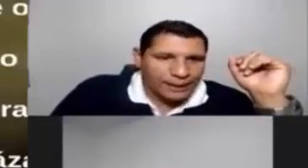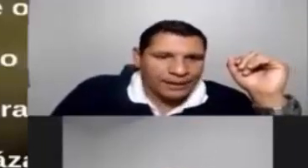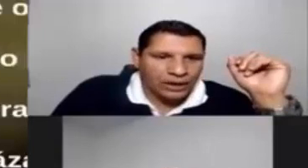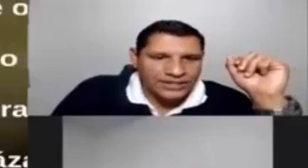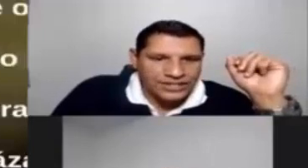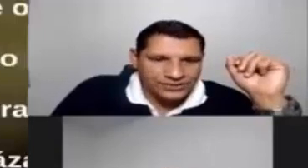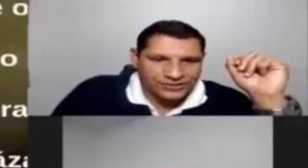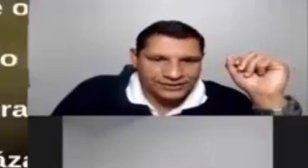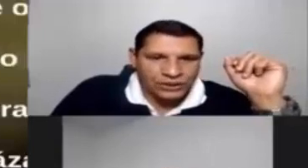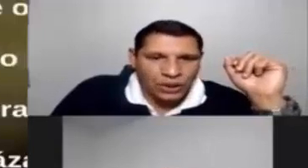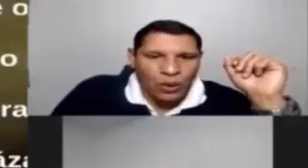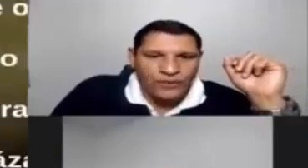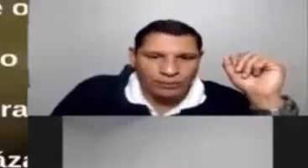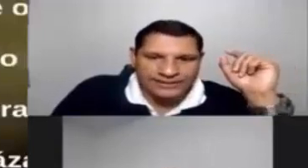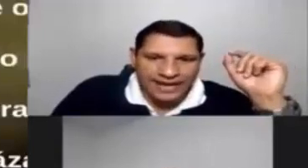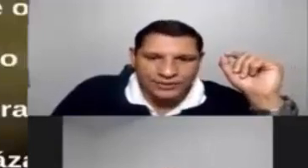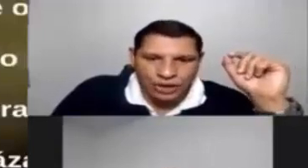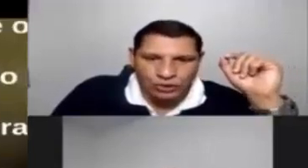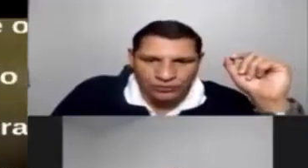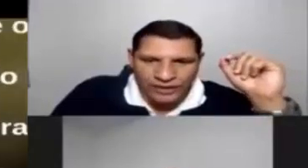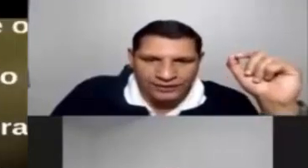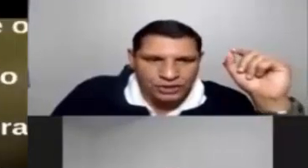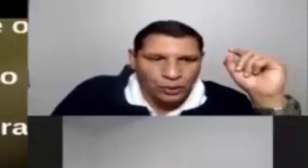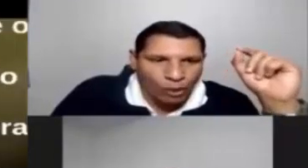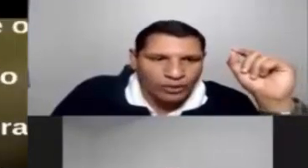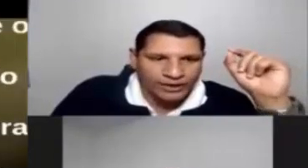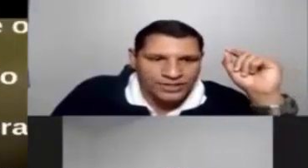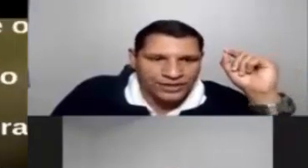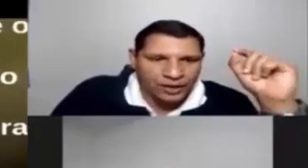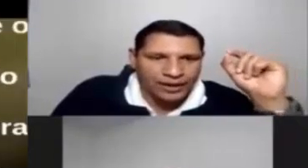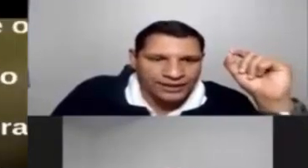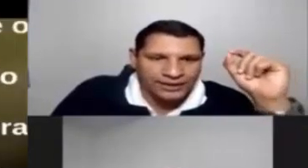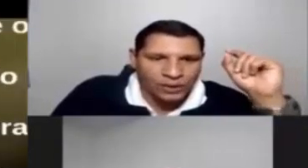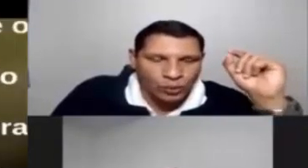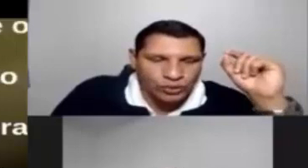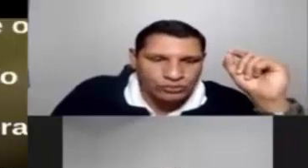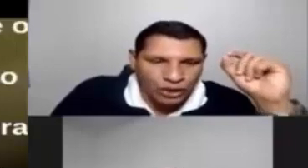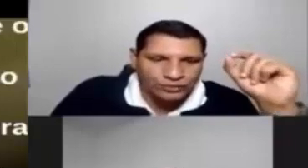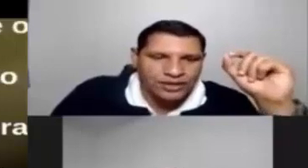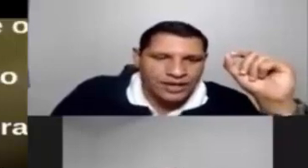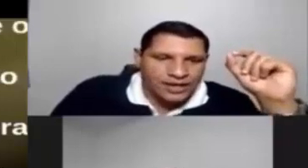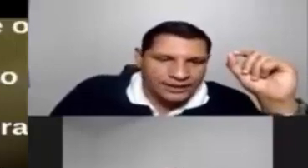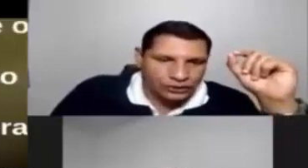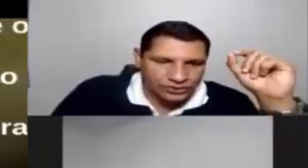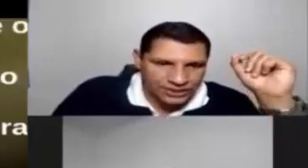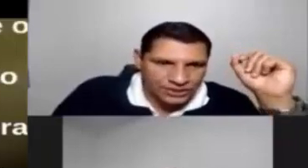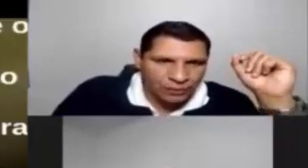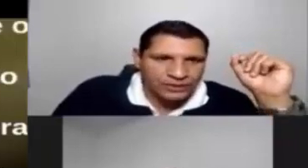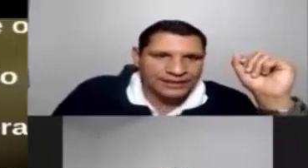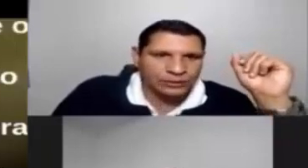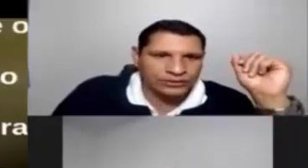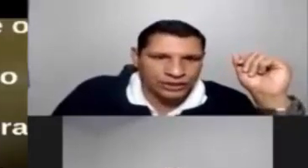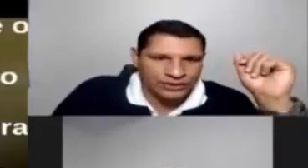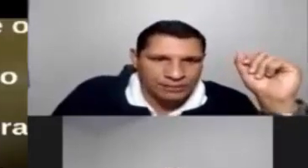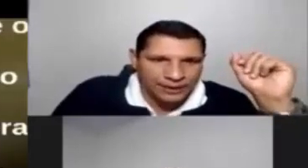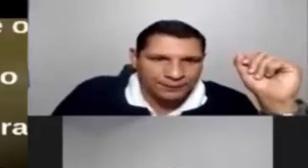Porém, Abraão lhe disse, se não ouve a Moisés e aos profetas, tampouco acreditarão ainda que algum dos mortos ressuscite. Vamos